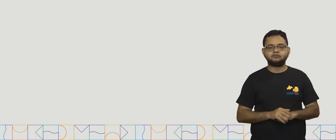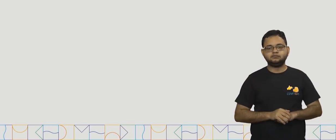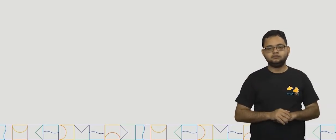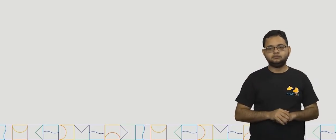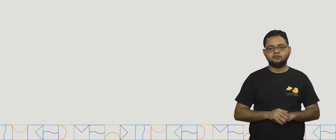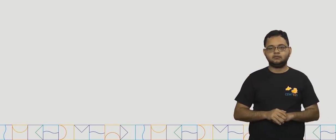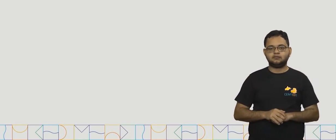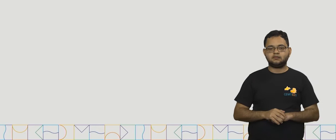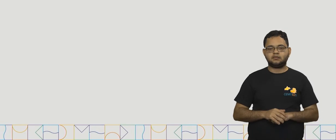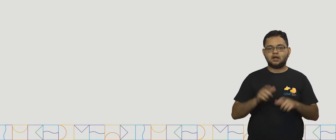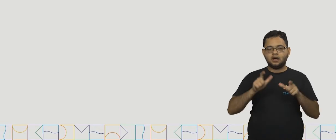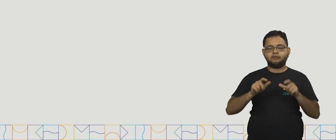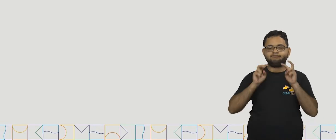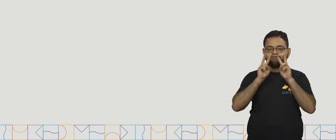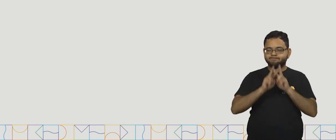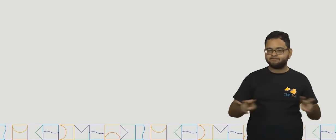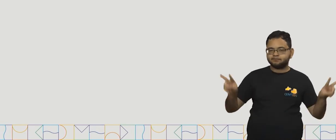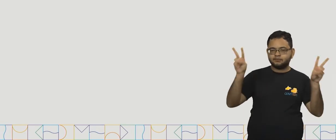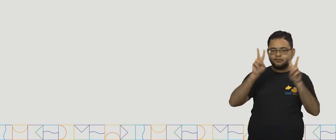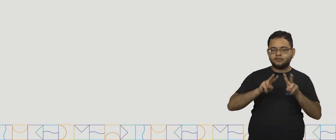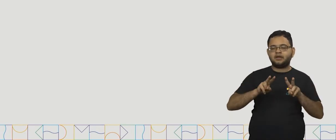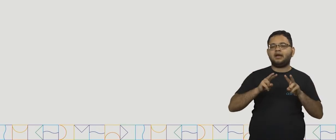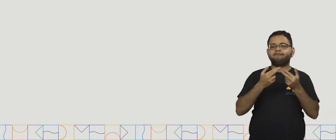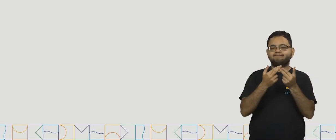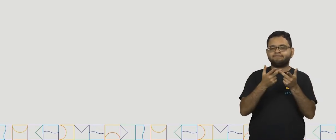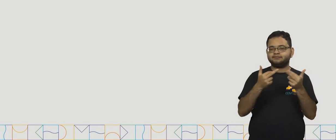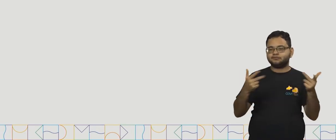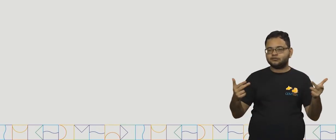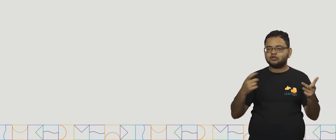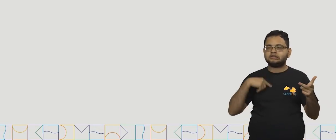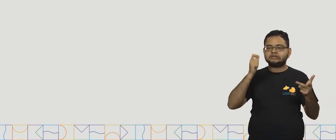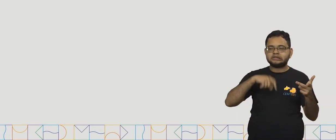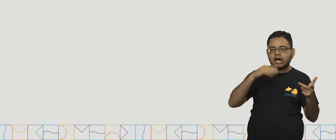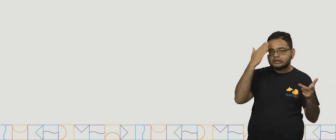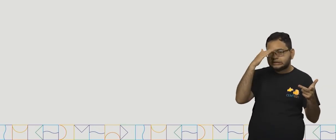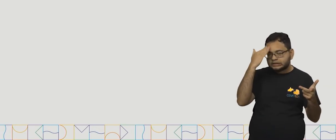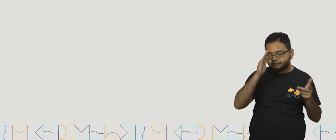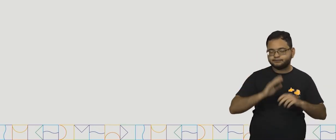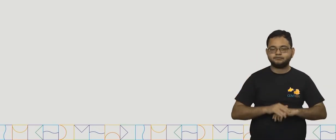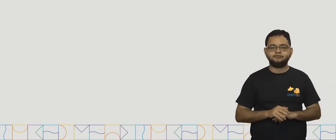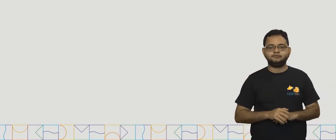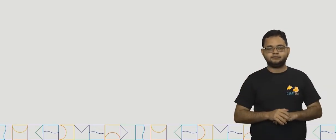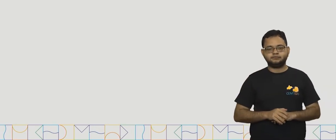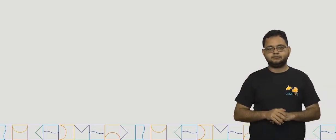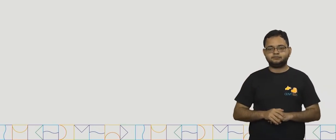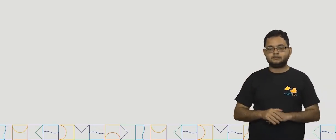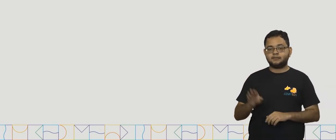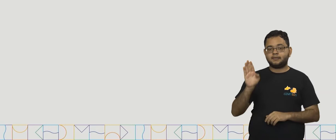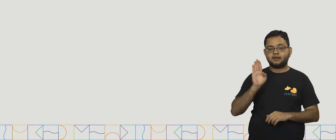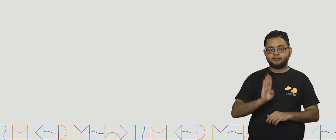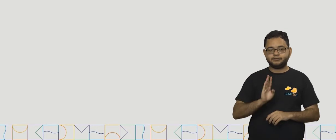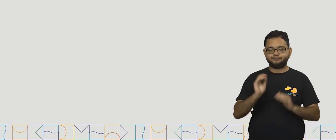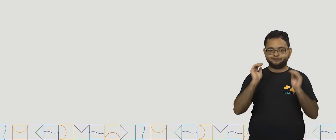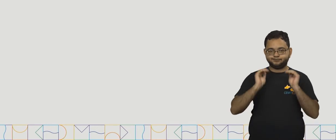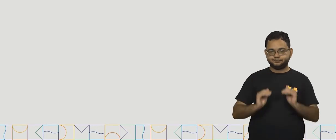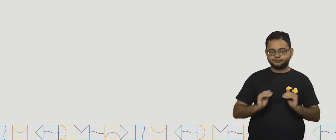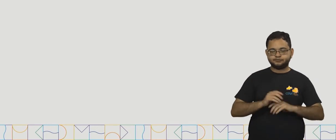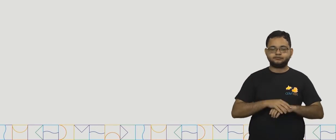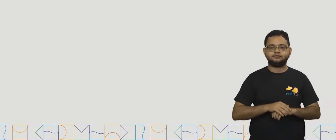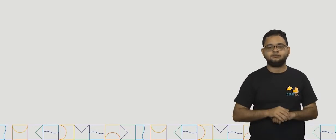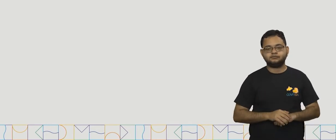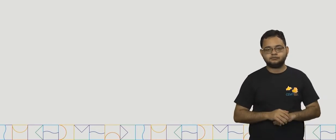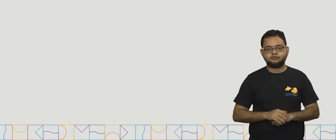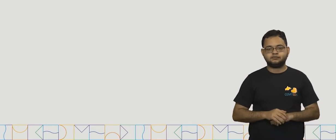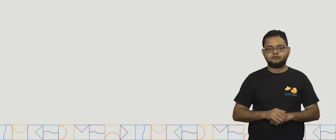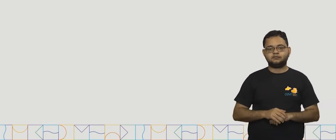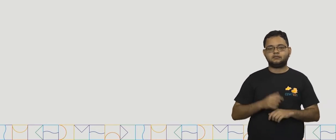de elementos de um espaço que visualizamos e interpretamos. Os elementos da paisagem mudam